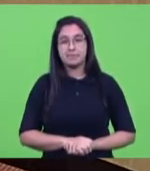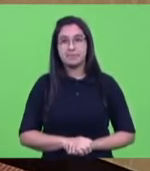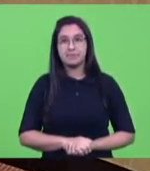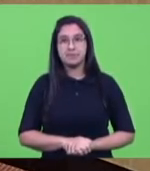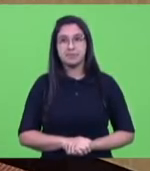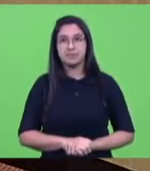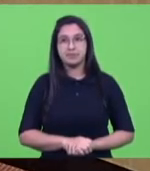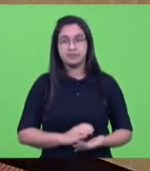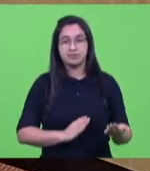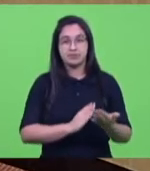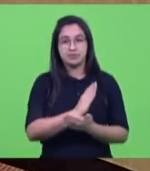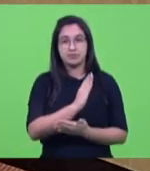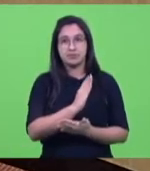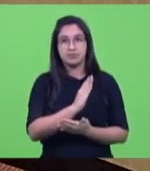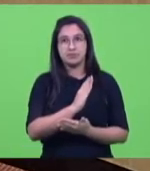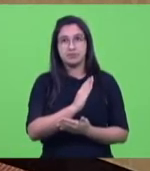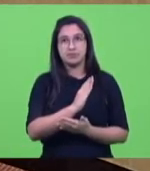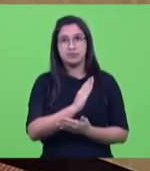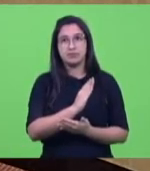Aprovado por